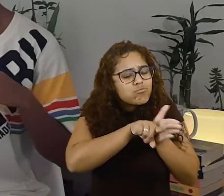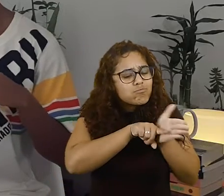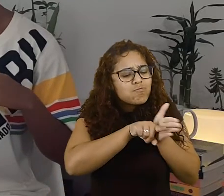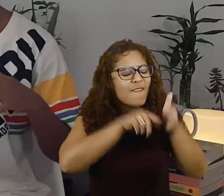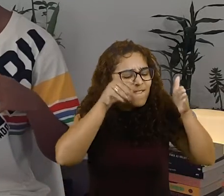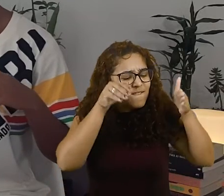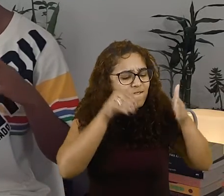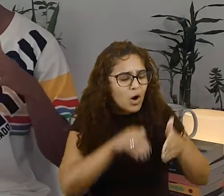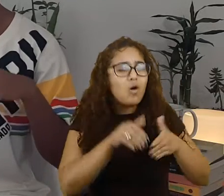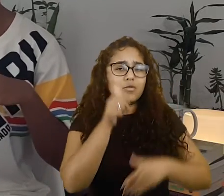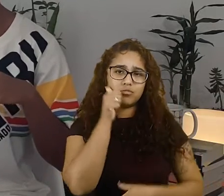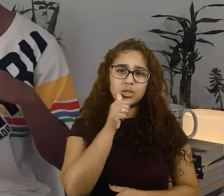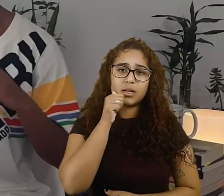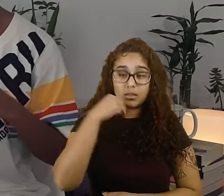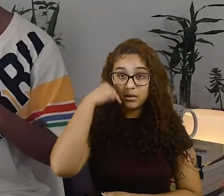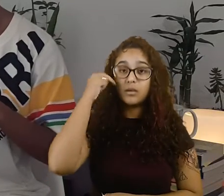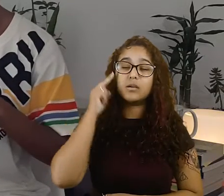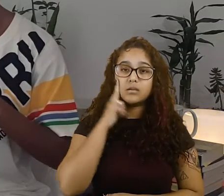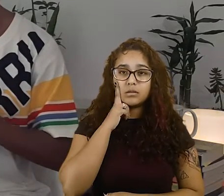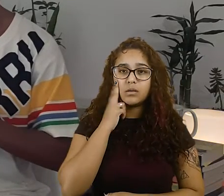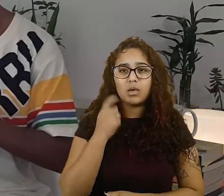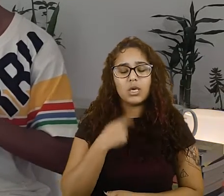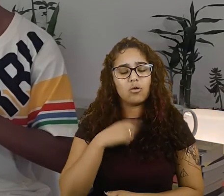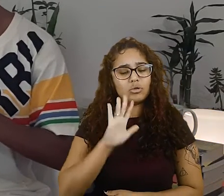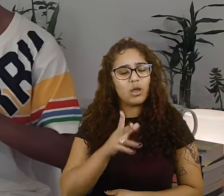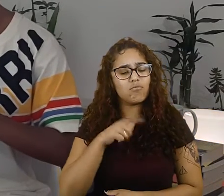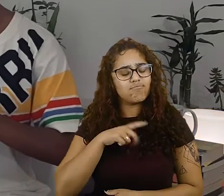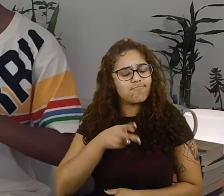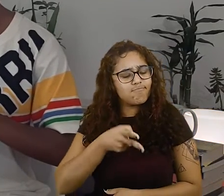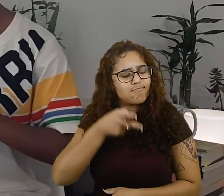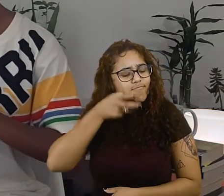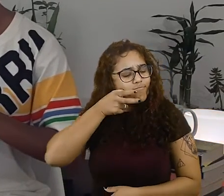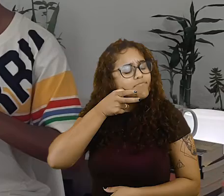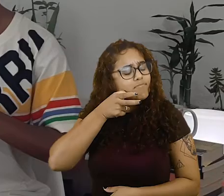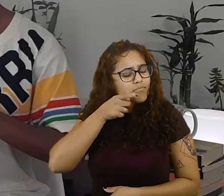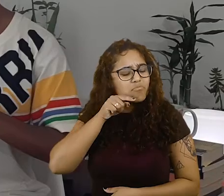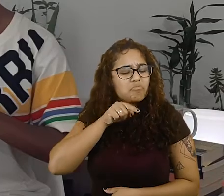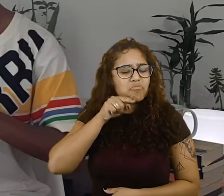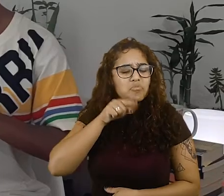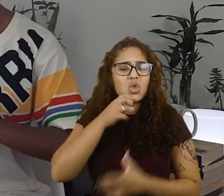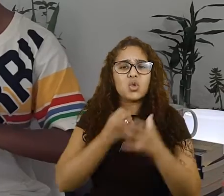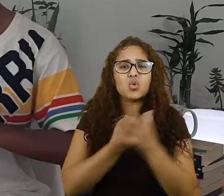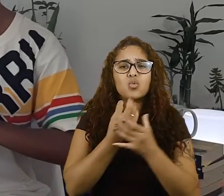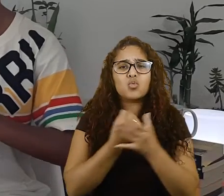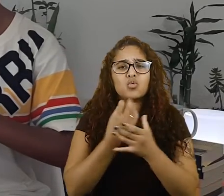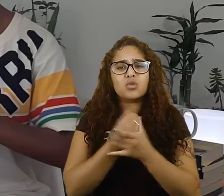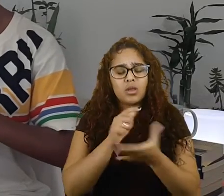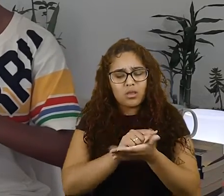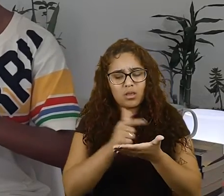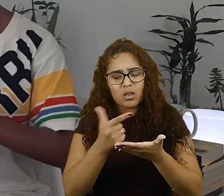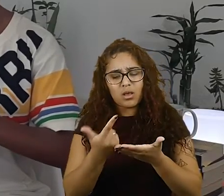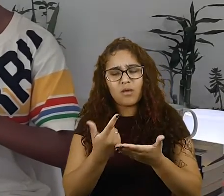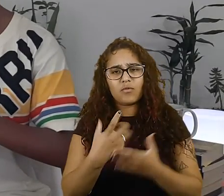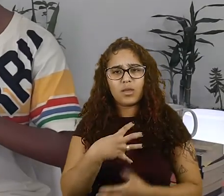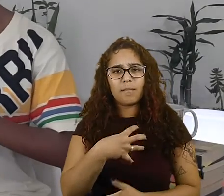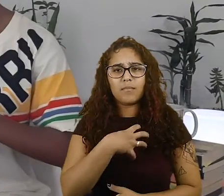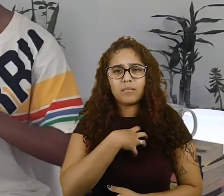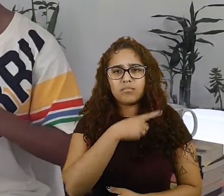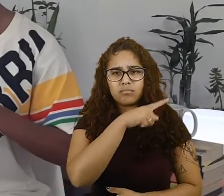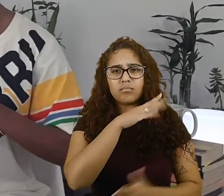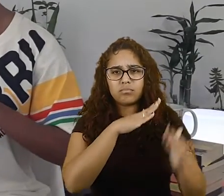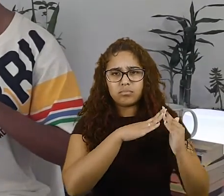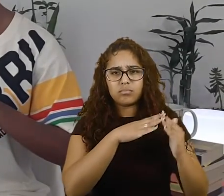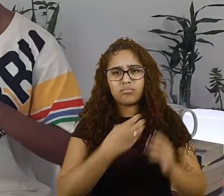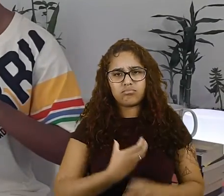essa investigação focada nas mulheres negras, eu já vim olhando para a cadeia produtiva do livro da Bahia